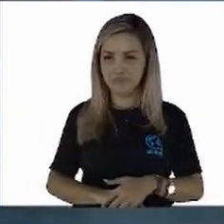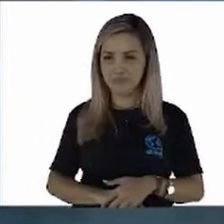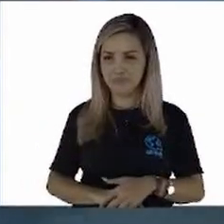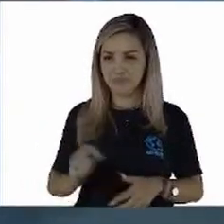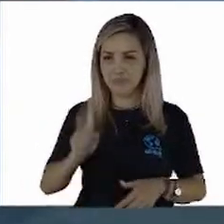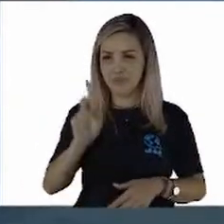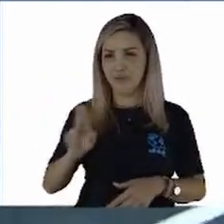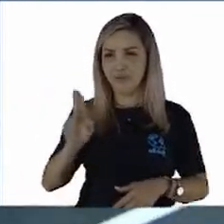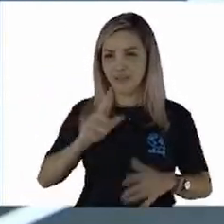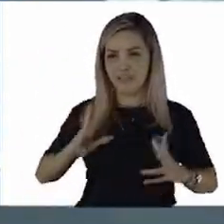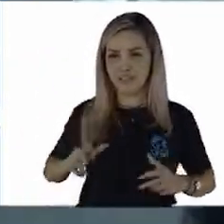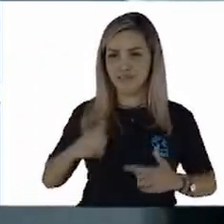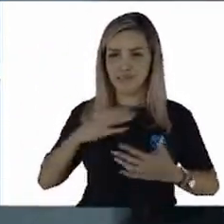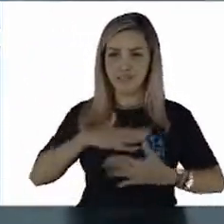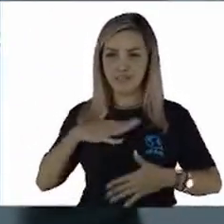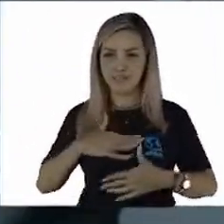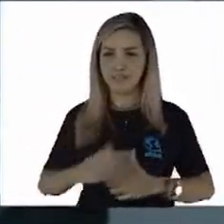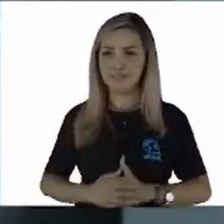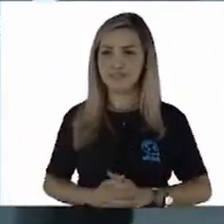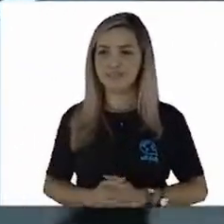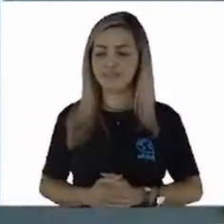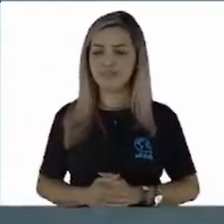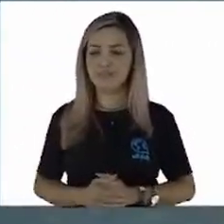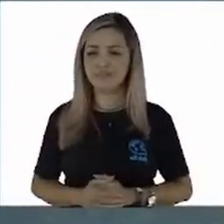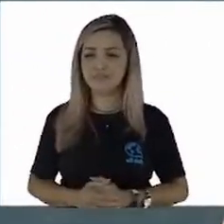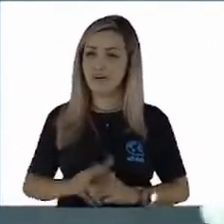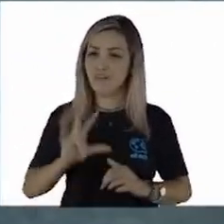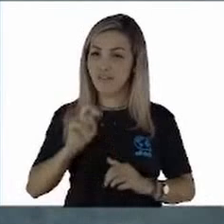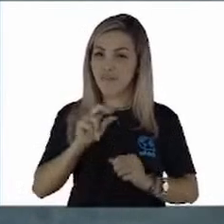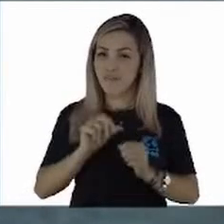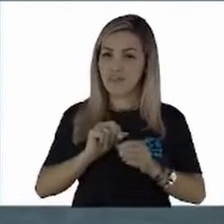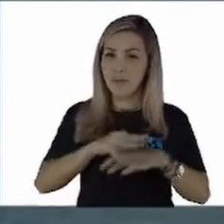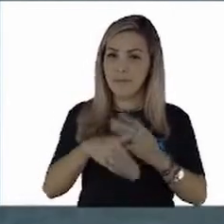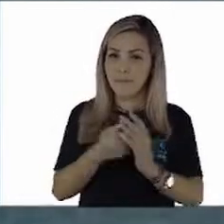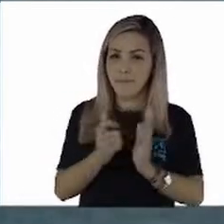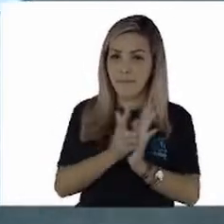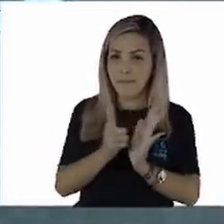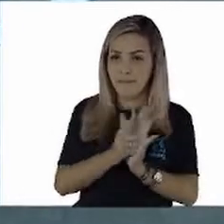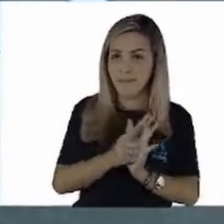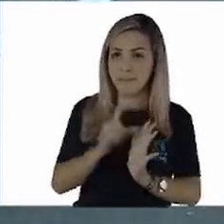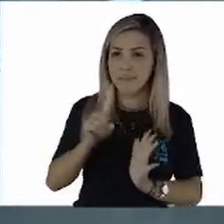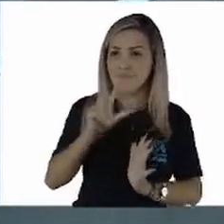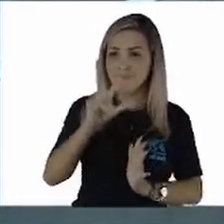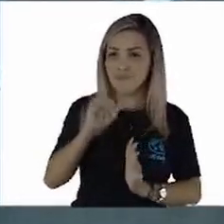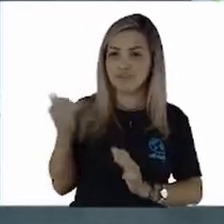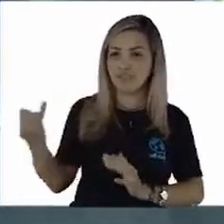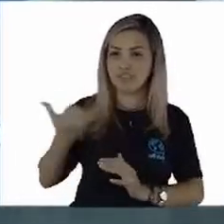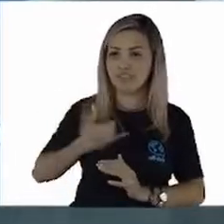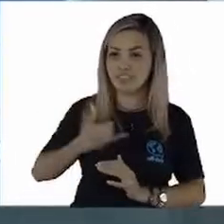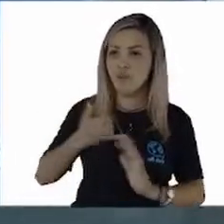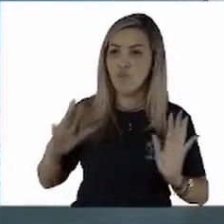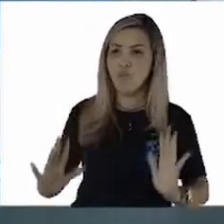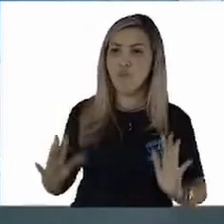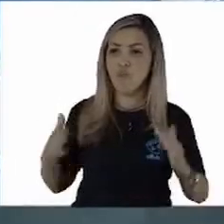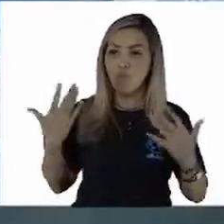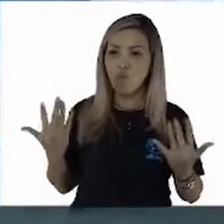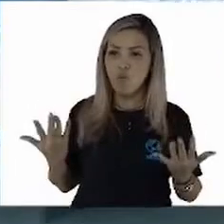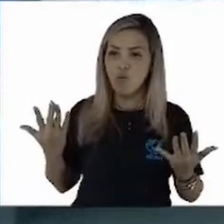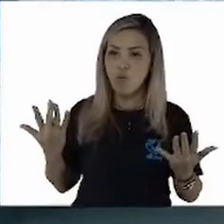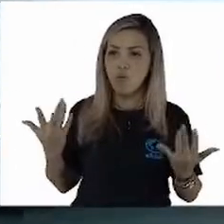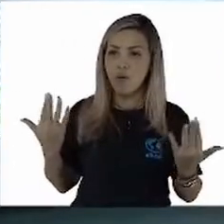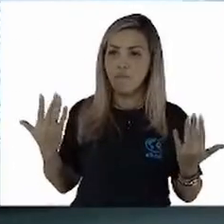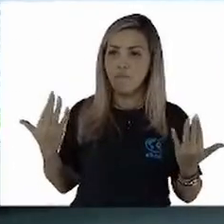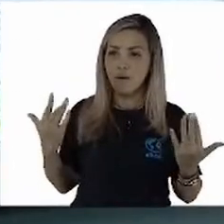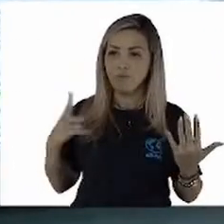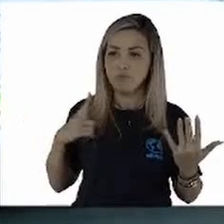tá usado, claro que não, fica tranquilo. Vitor Hugo, eu vou fazer uma bolinha de papel e você vai me dizer em qual